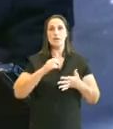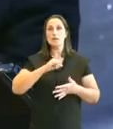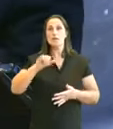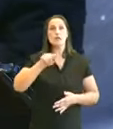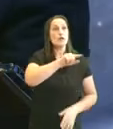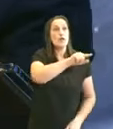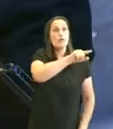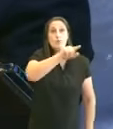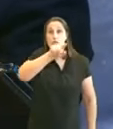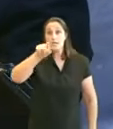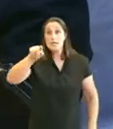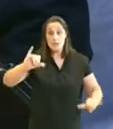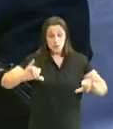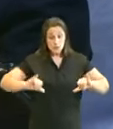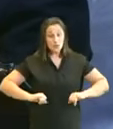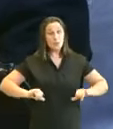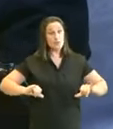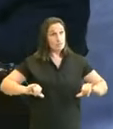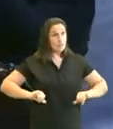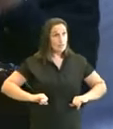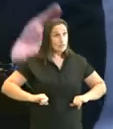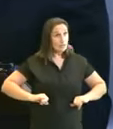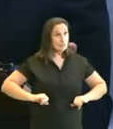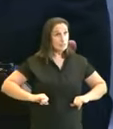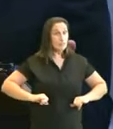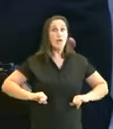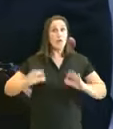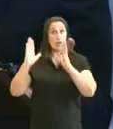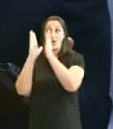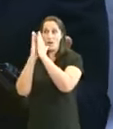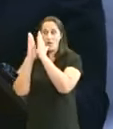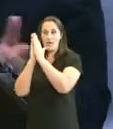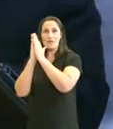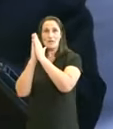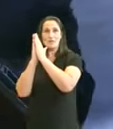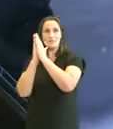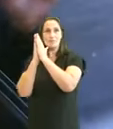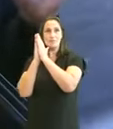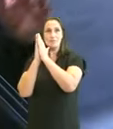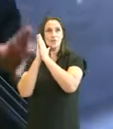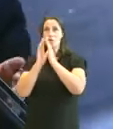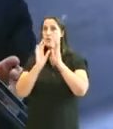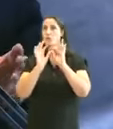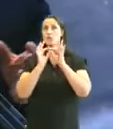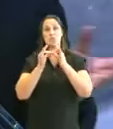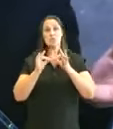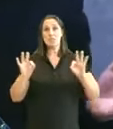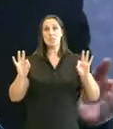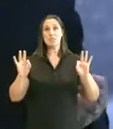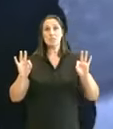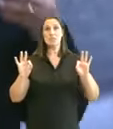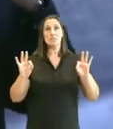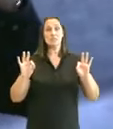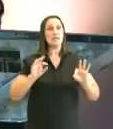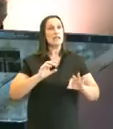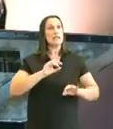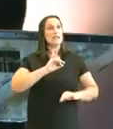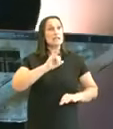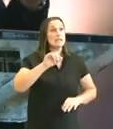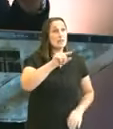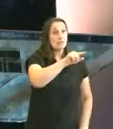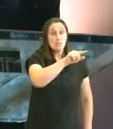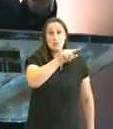vocês está sofrendo, ore. Só isso. Olha que coisa. Se